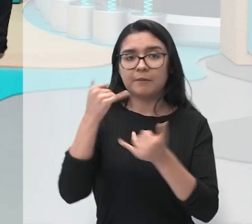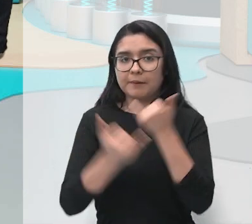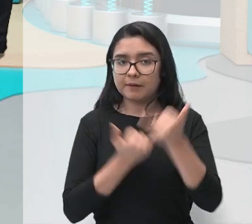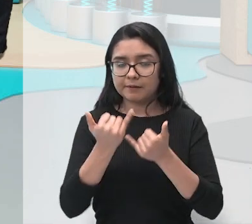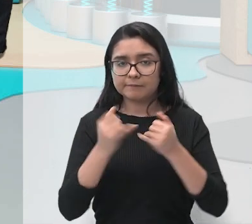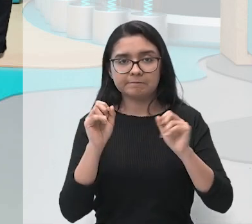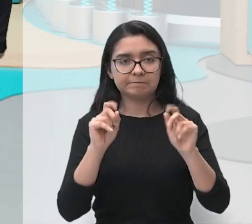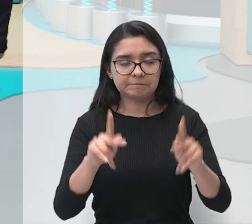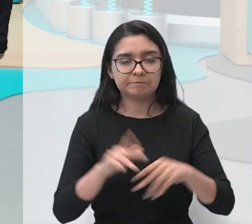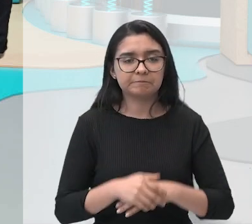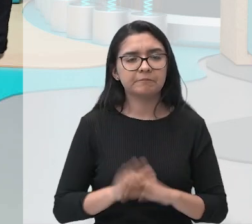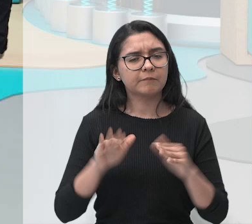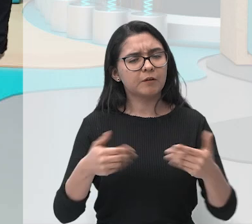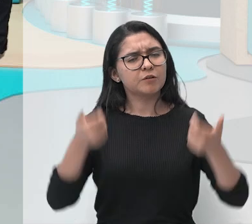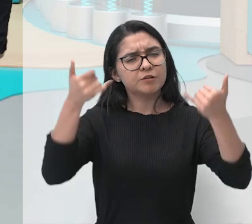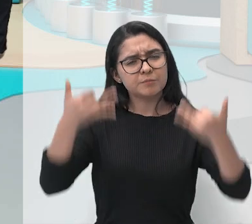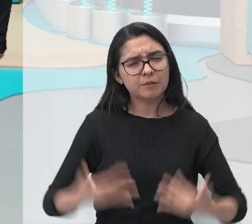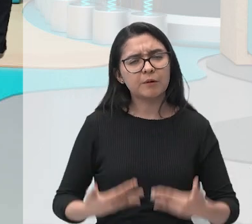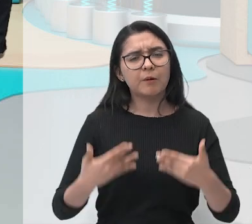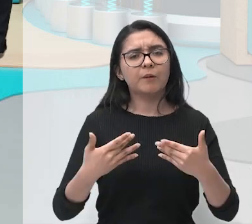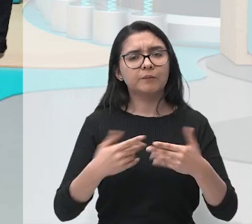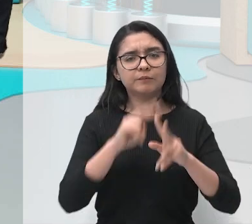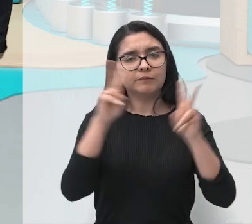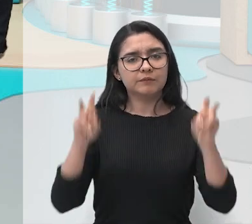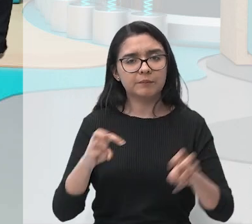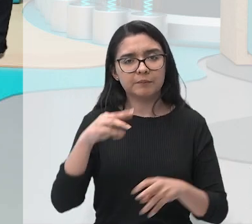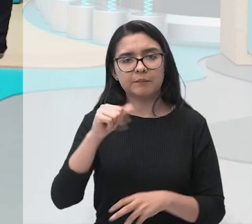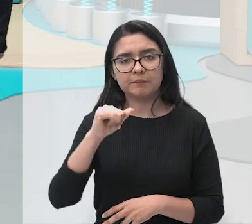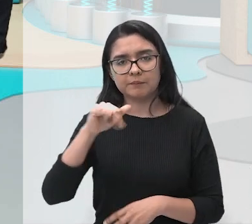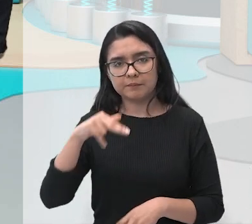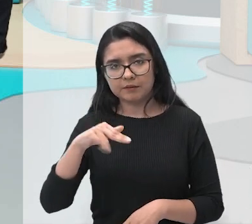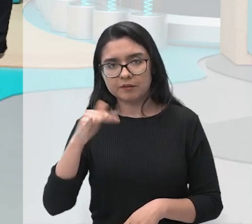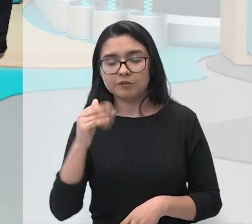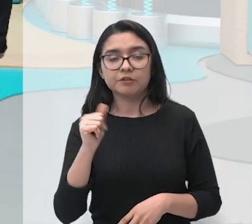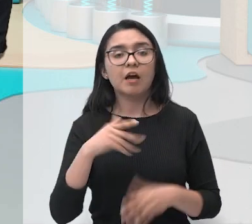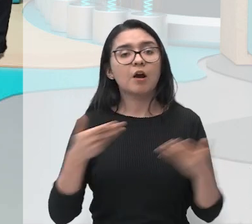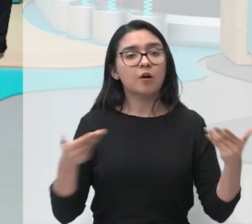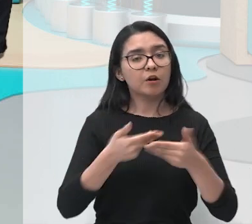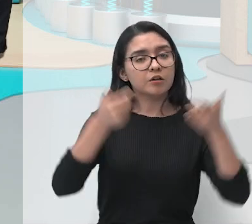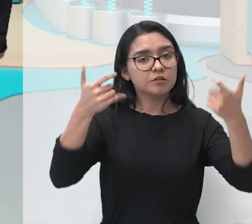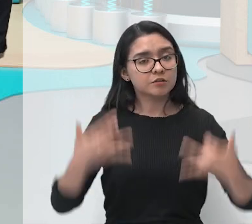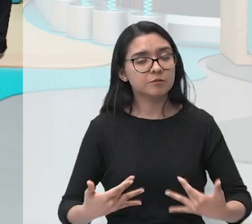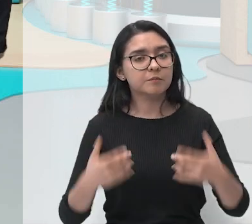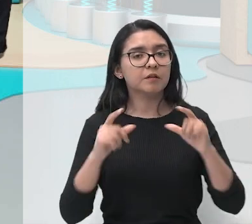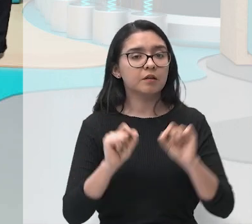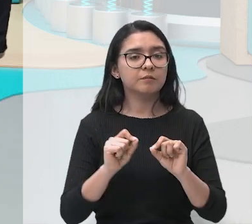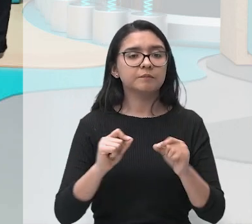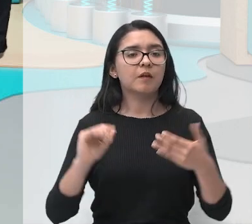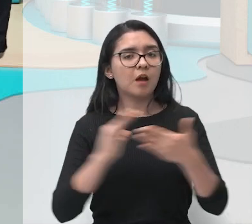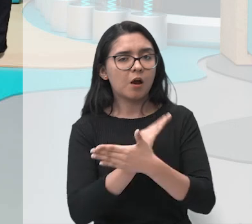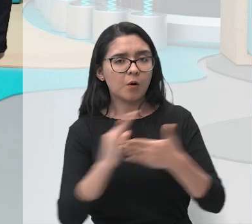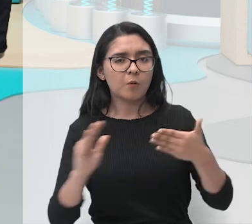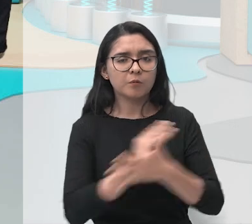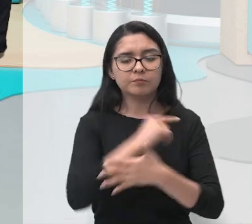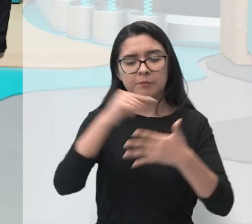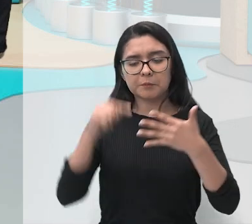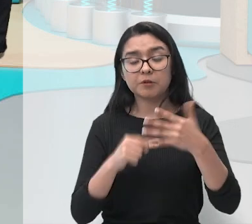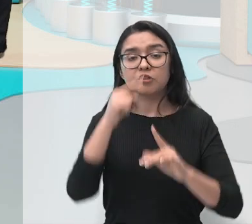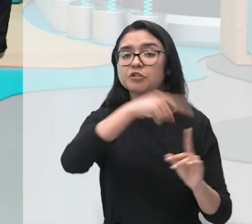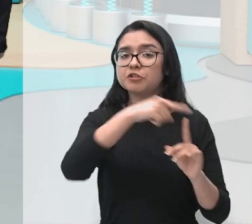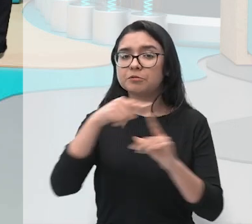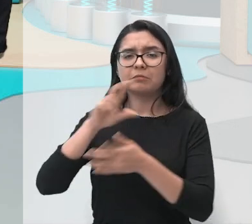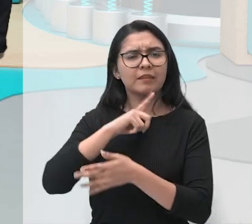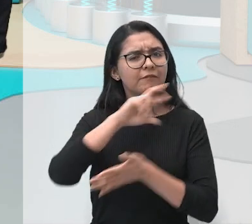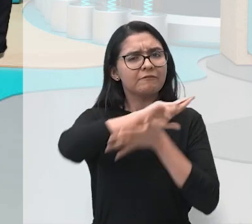Interessante, né? E a gente já falou tanto de manja que eu quero explicar para vocês, eu quero mostrar para vocês algumas variações.